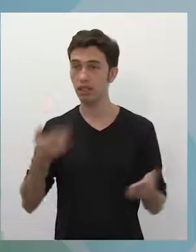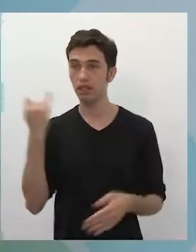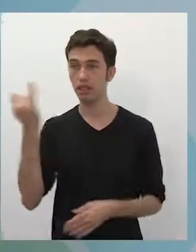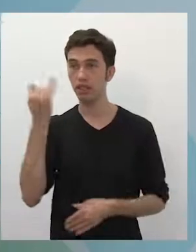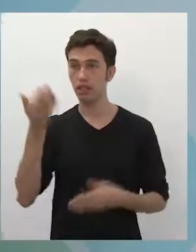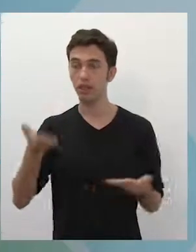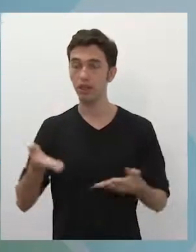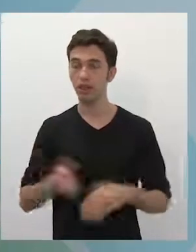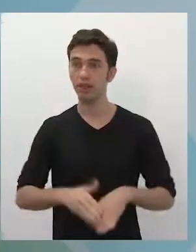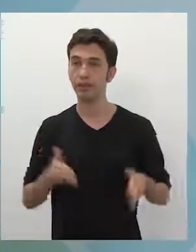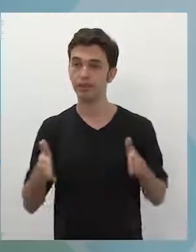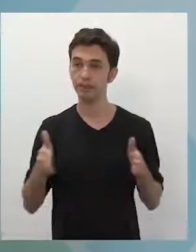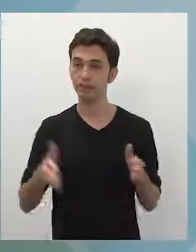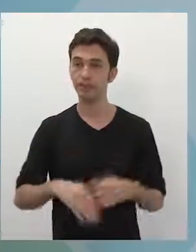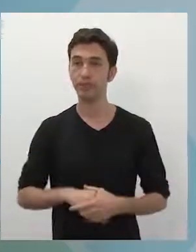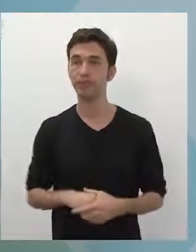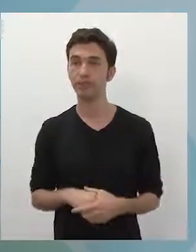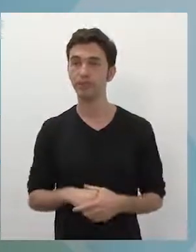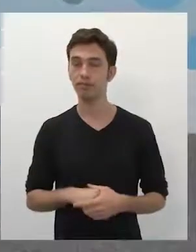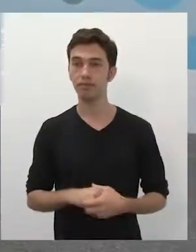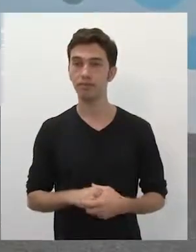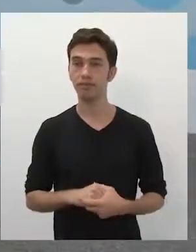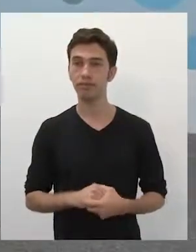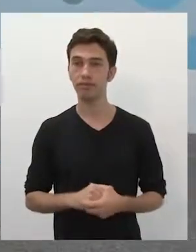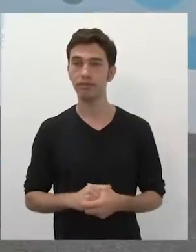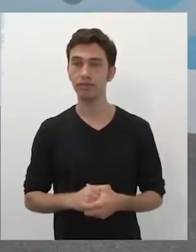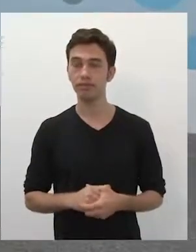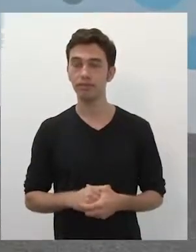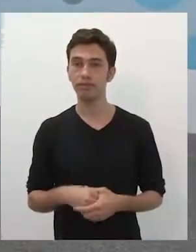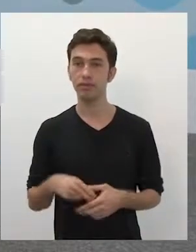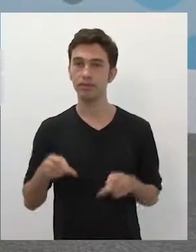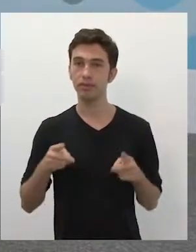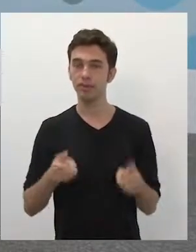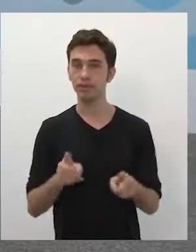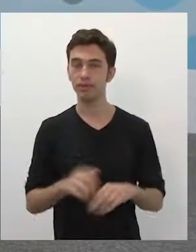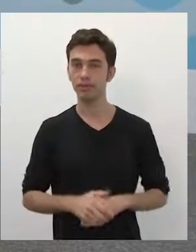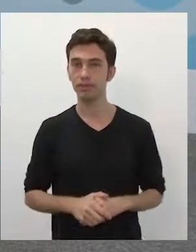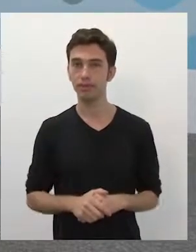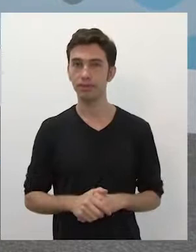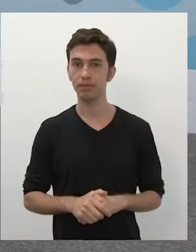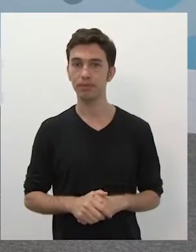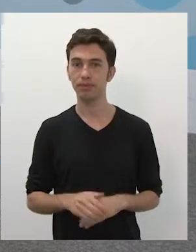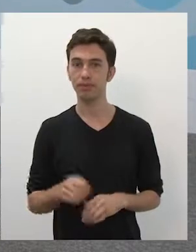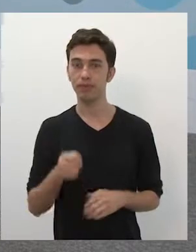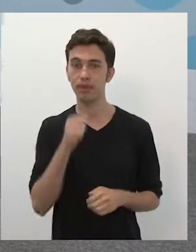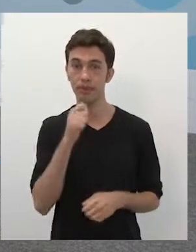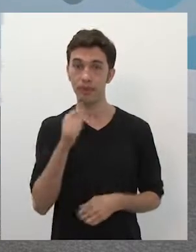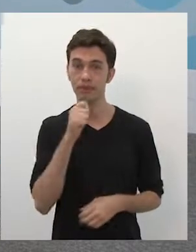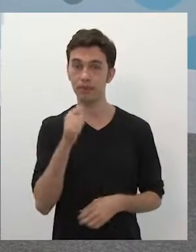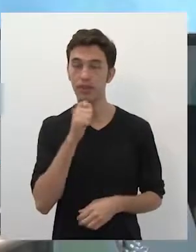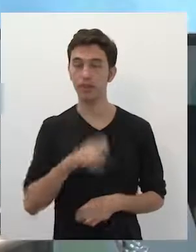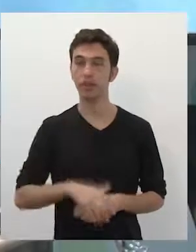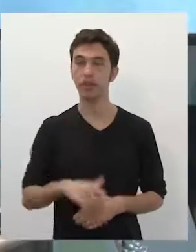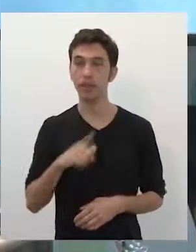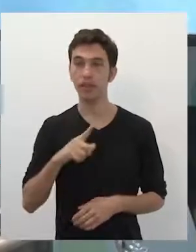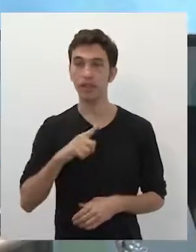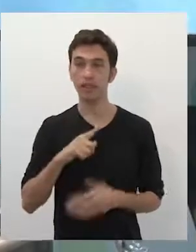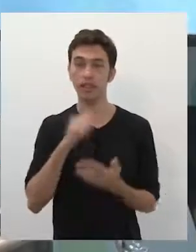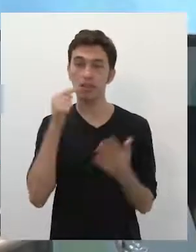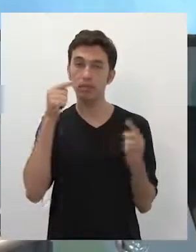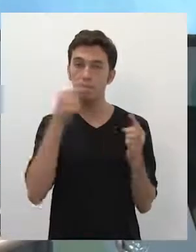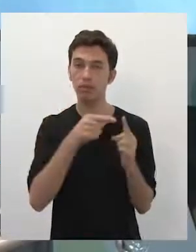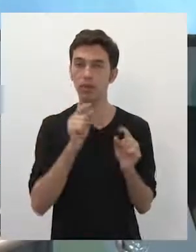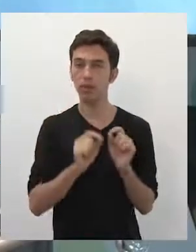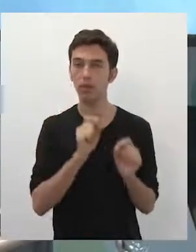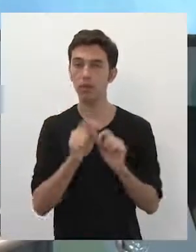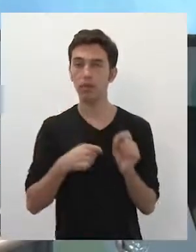Janaína. Pelo menos subiram algumas aqui. Então, vamos lá, pessoal. A reportagem, ela vem trazendo, especificando um pouco